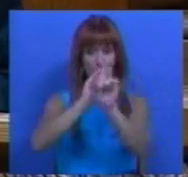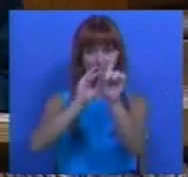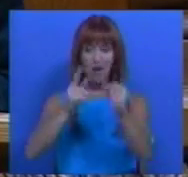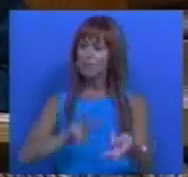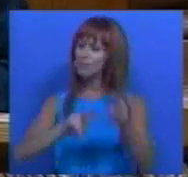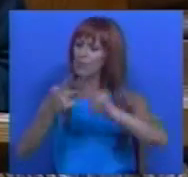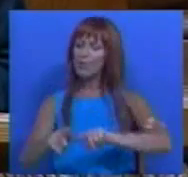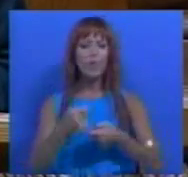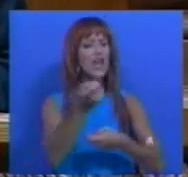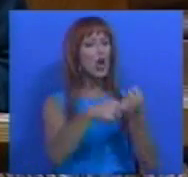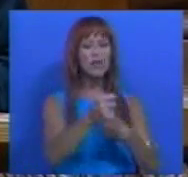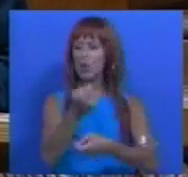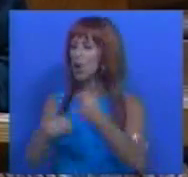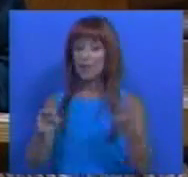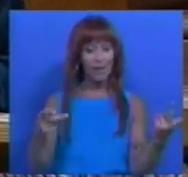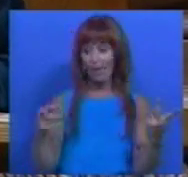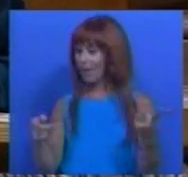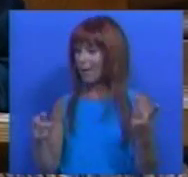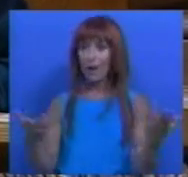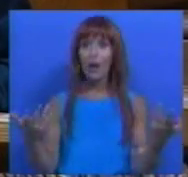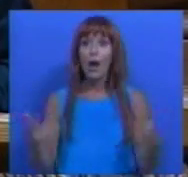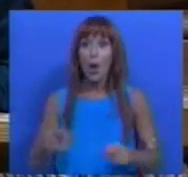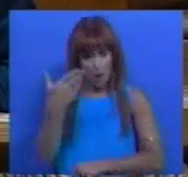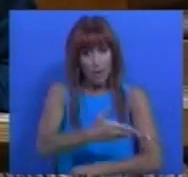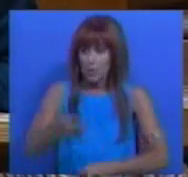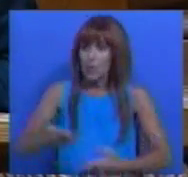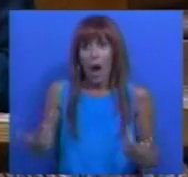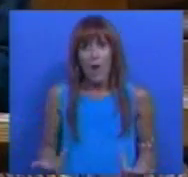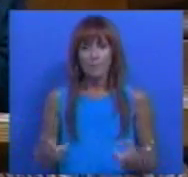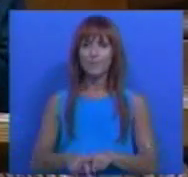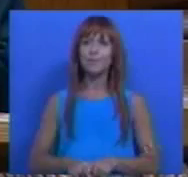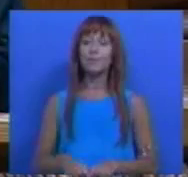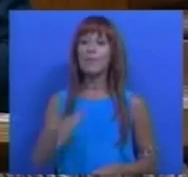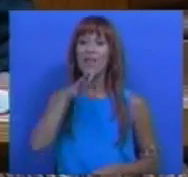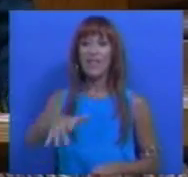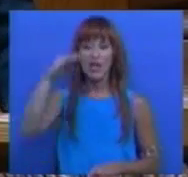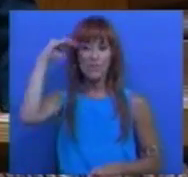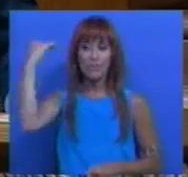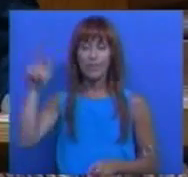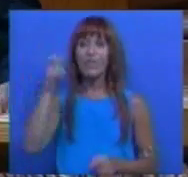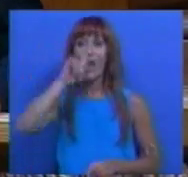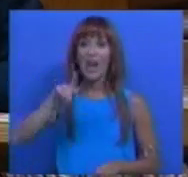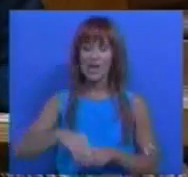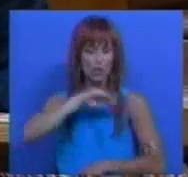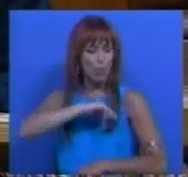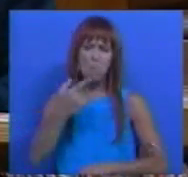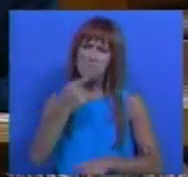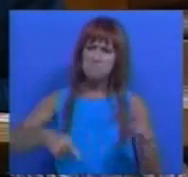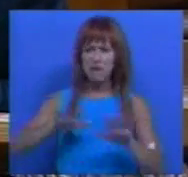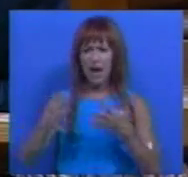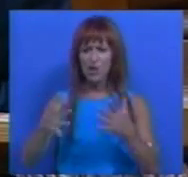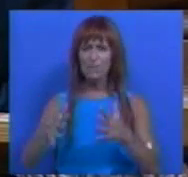se transformarão num negócio onde agora são um direito. Diz Passos Coelho que quem tem rendimentos